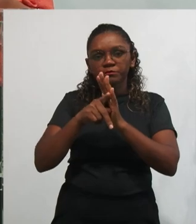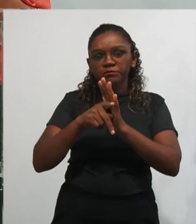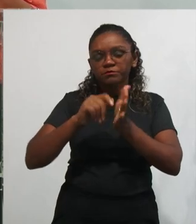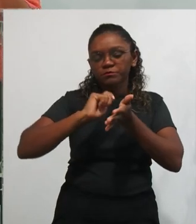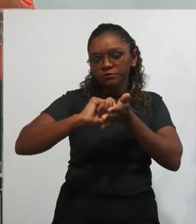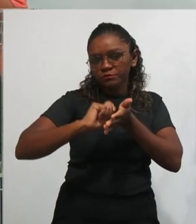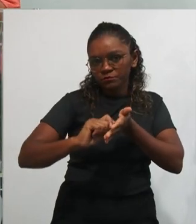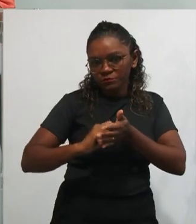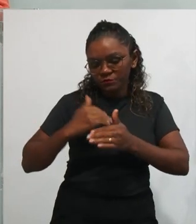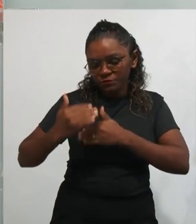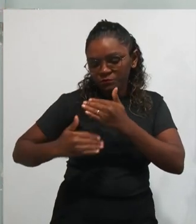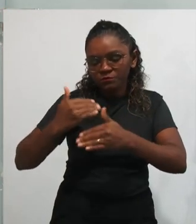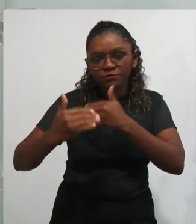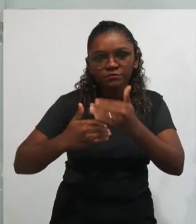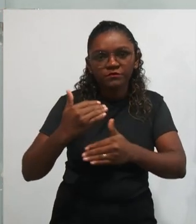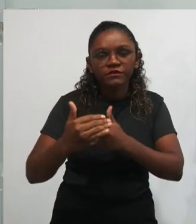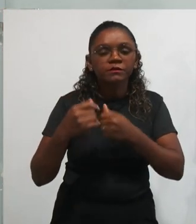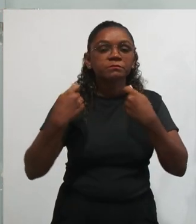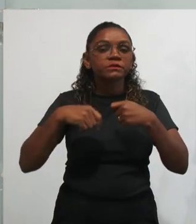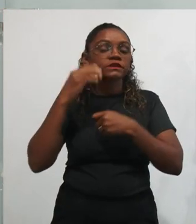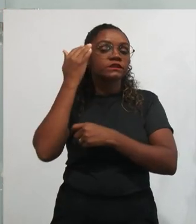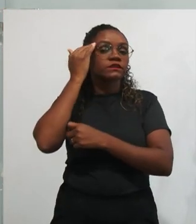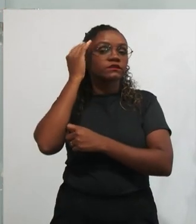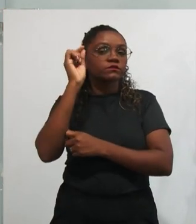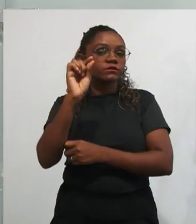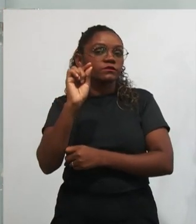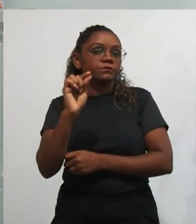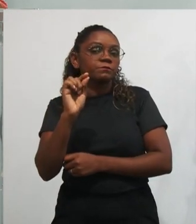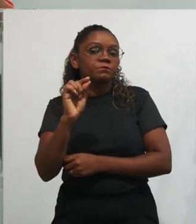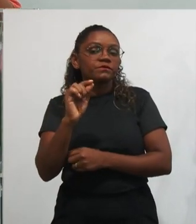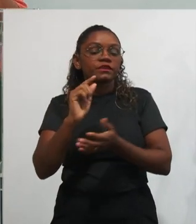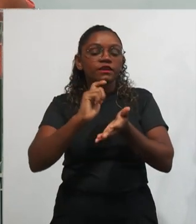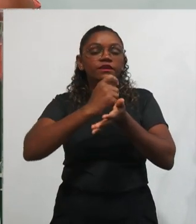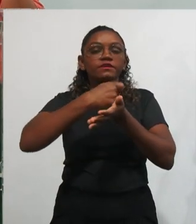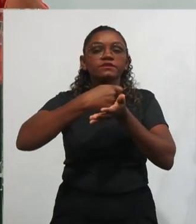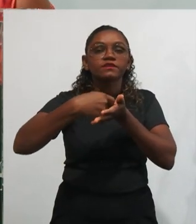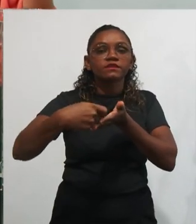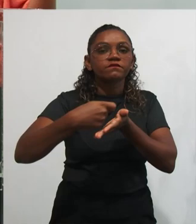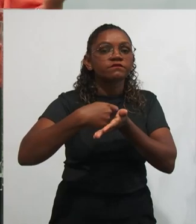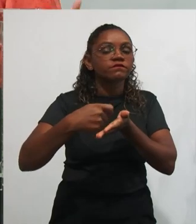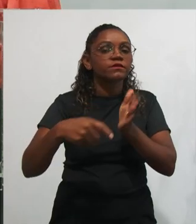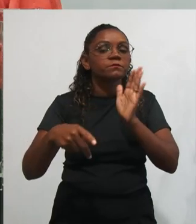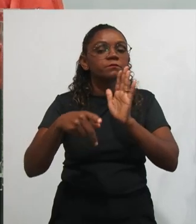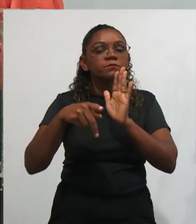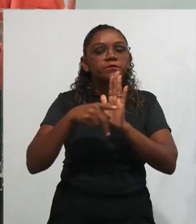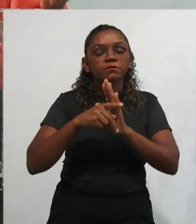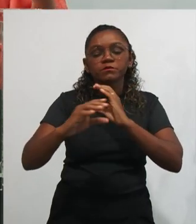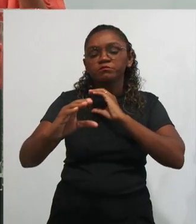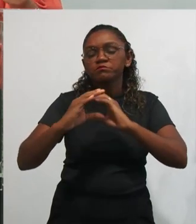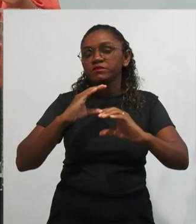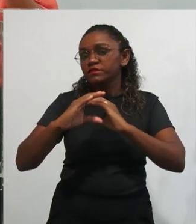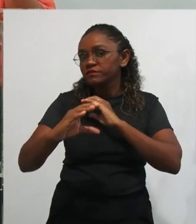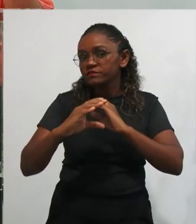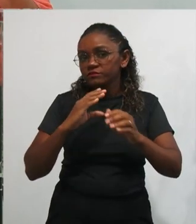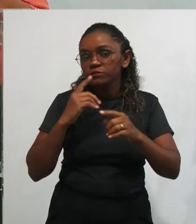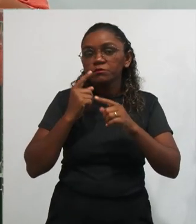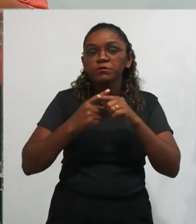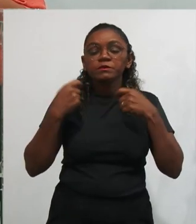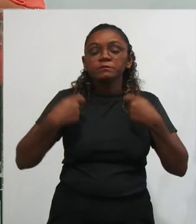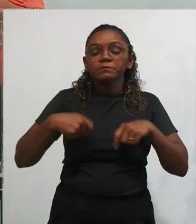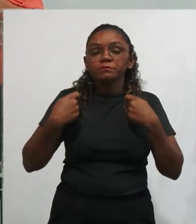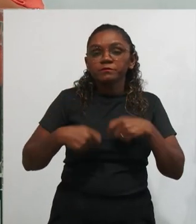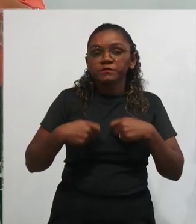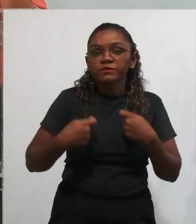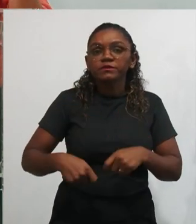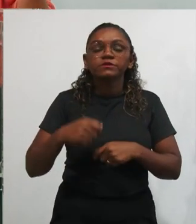preciso que nós tenhamos a consciência de que escrever é um ato de comunicação altamente elaborado porque ele necessita